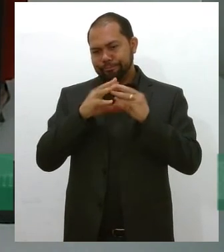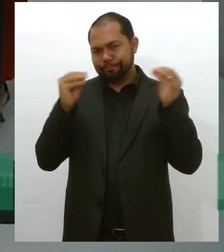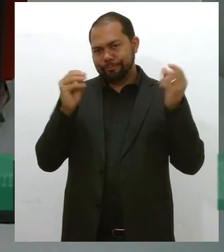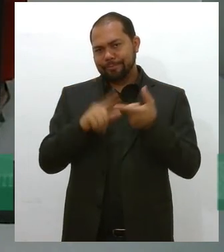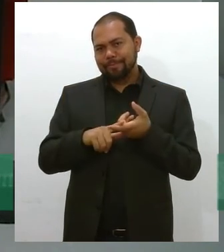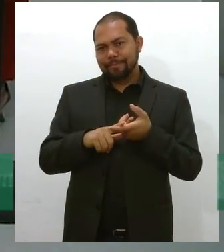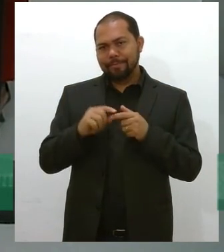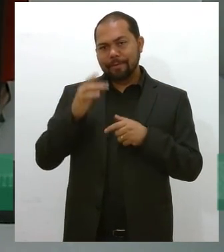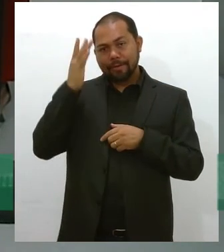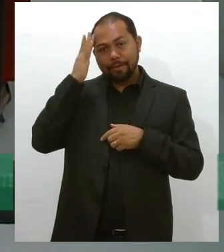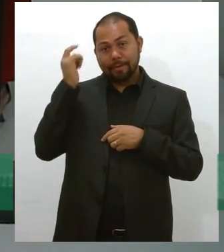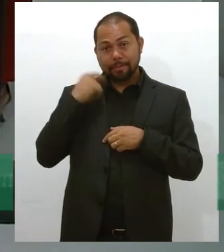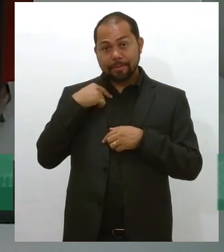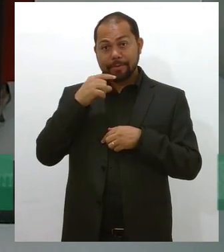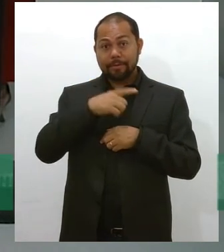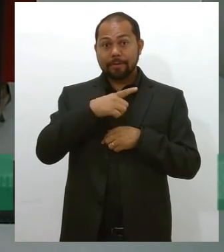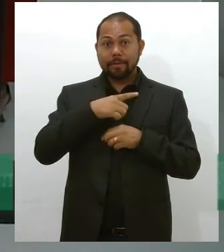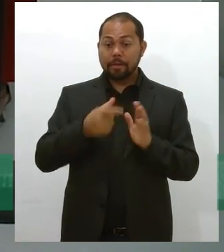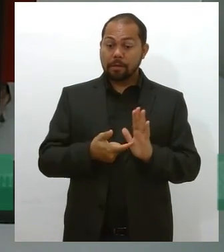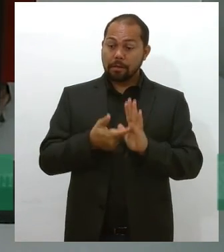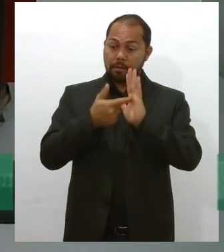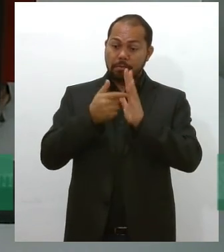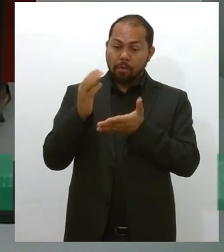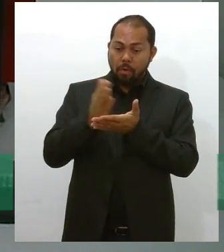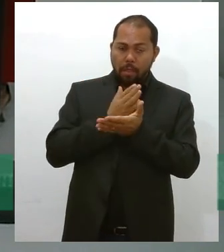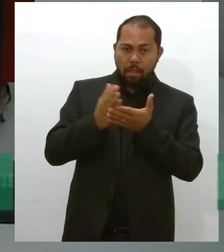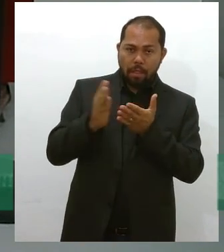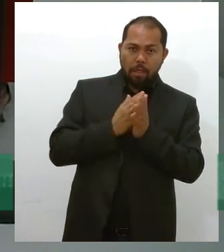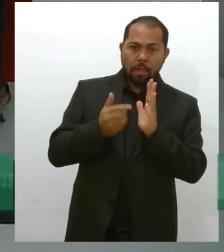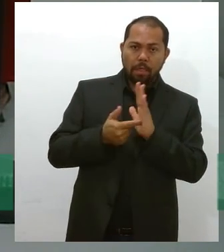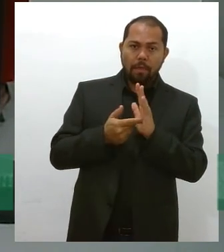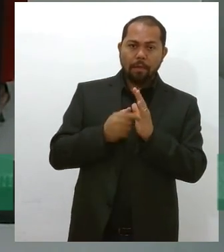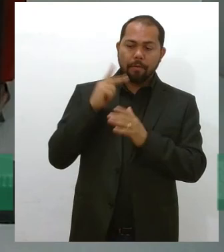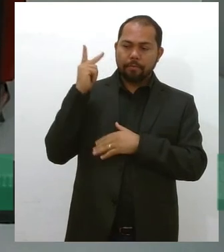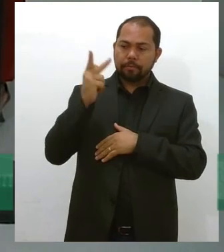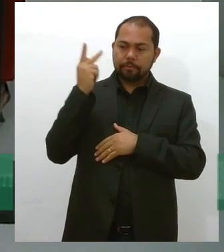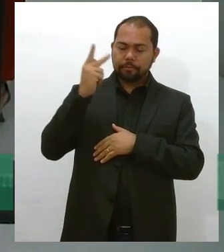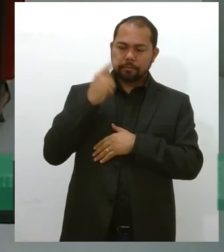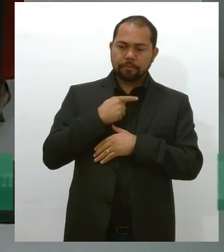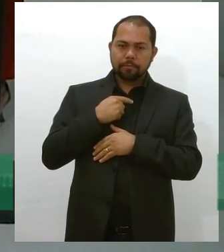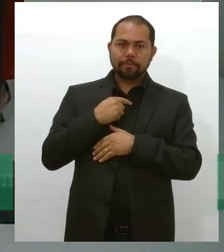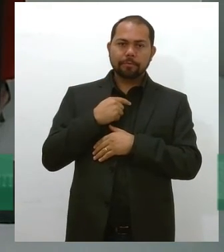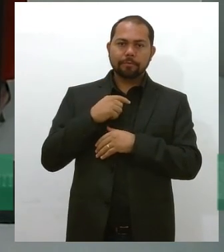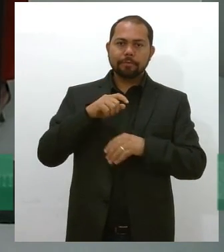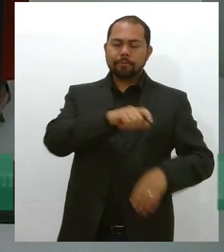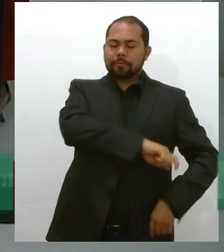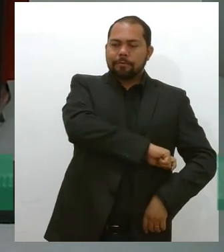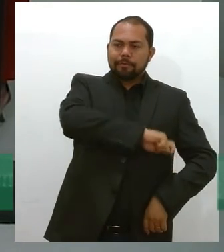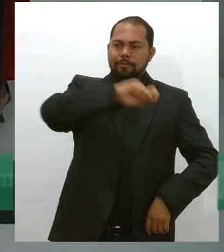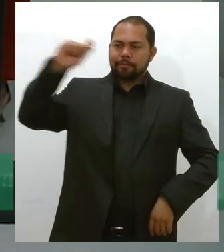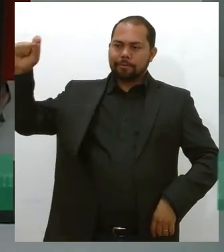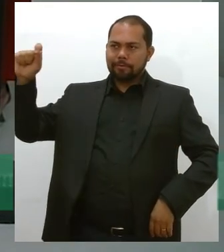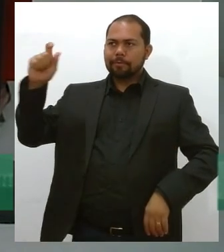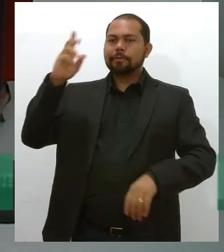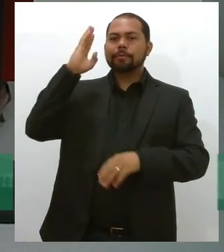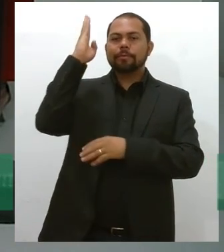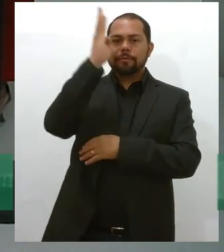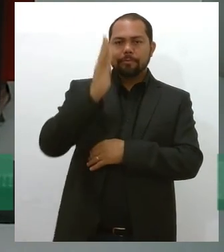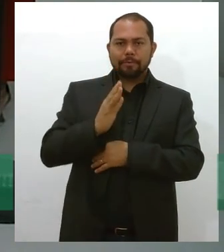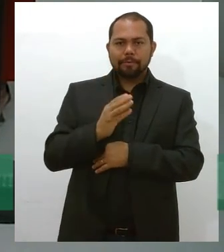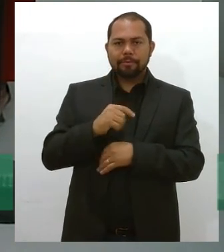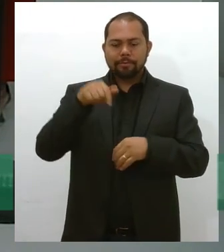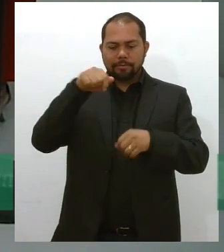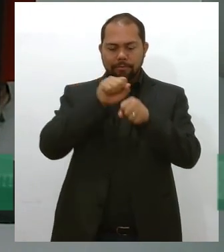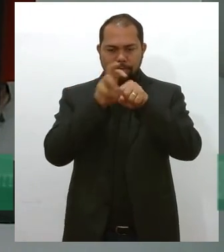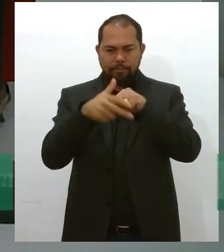tem exibição de algumas coisas aqui sobre a história da independência do Brasil na TV Alesia. Eu agradeço aí a sua participação